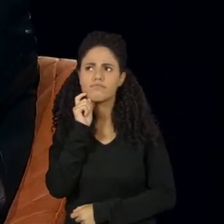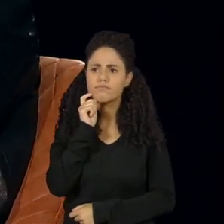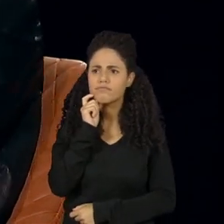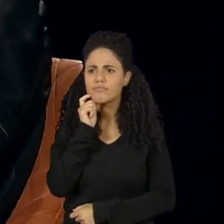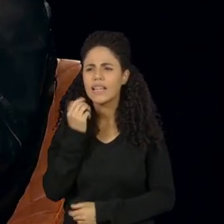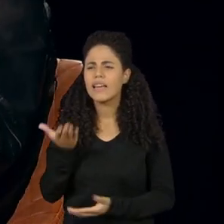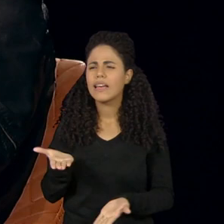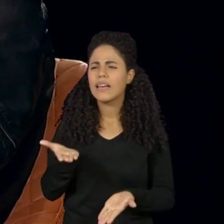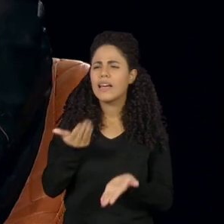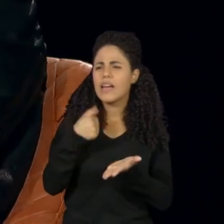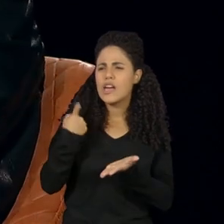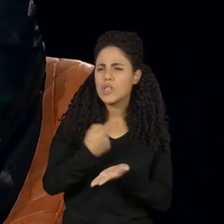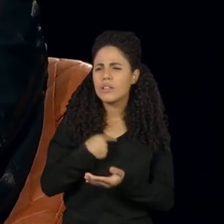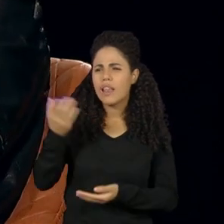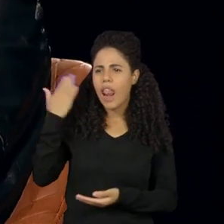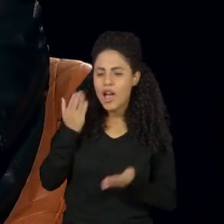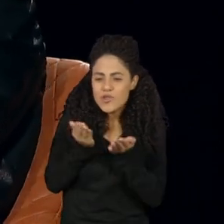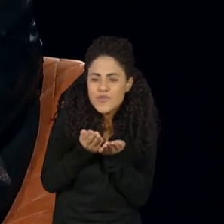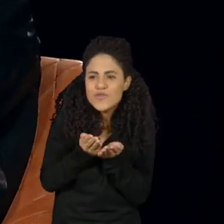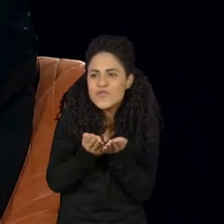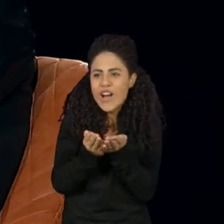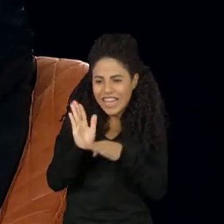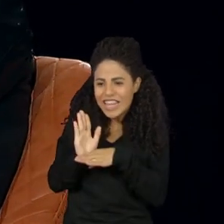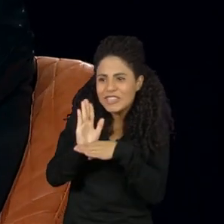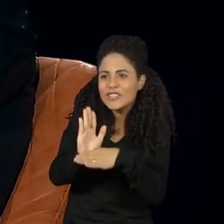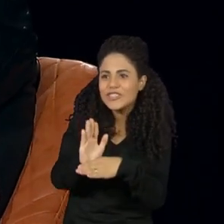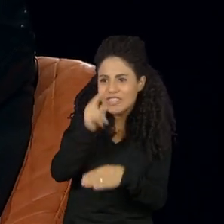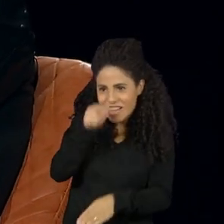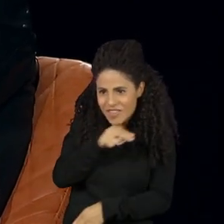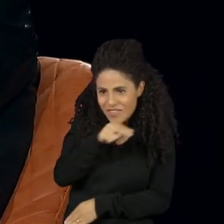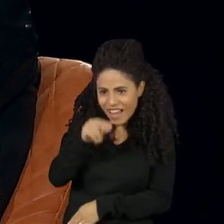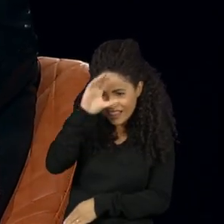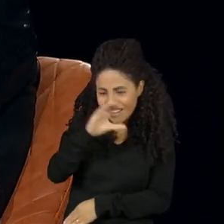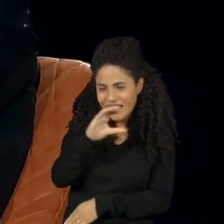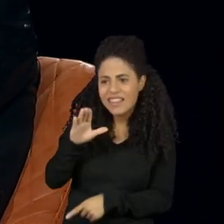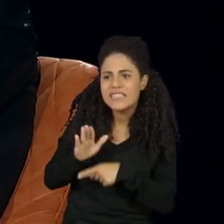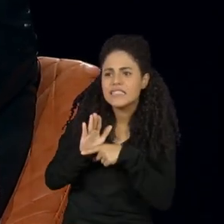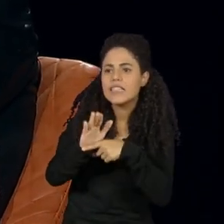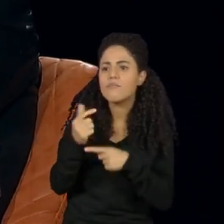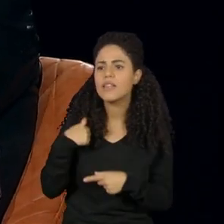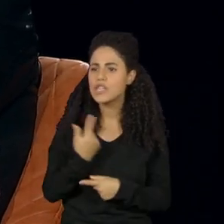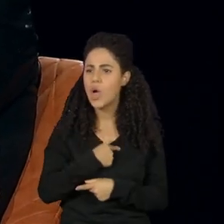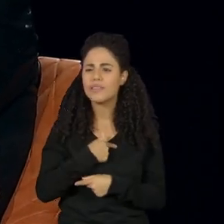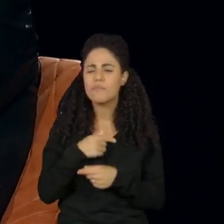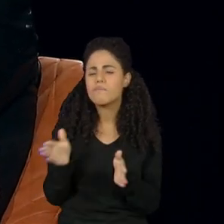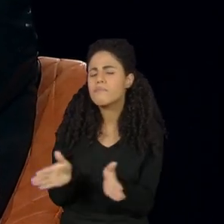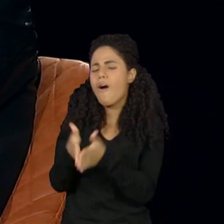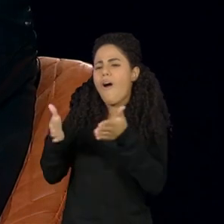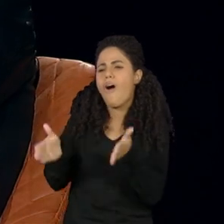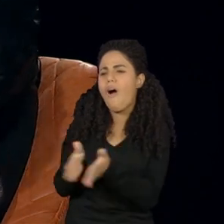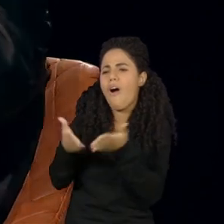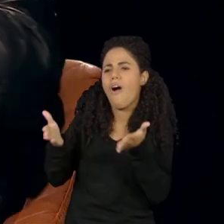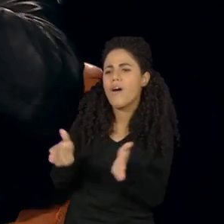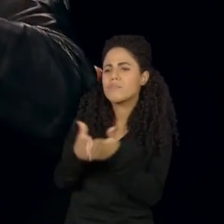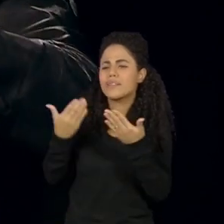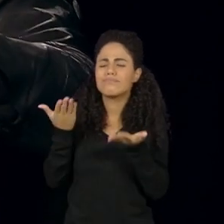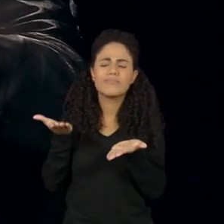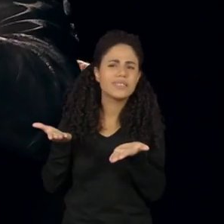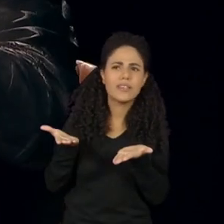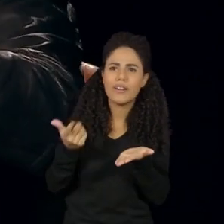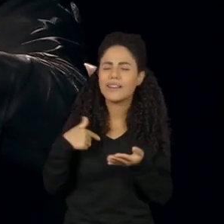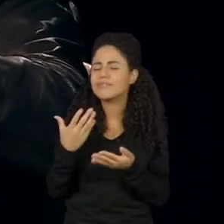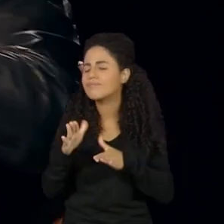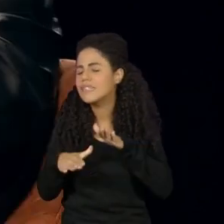acho que a gente era coroinha ali, mas processo de inclusão. Eu chamo, porque a gente era muito pobre, então a gente